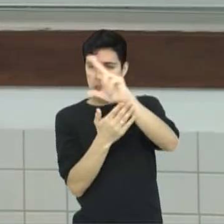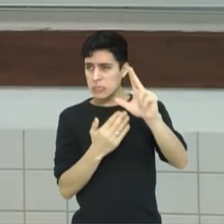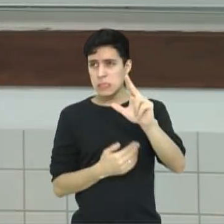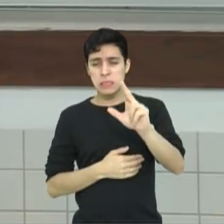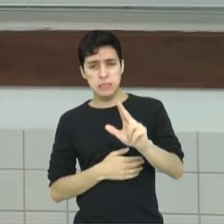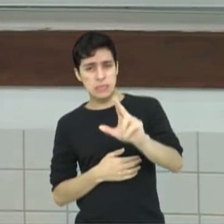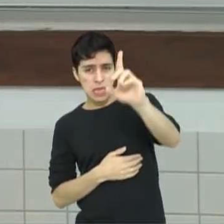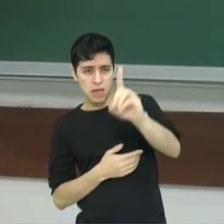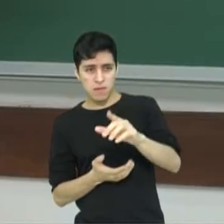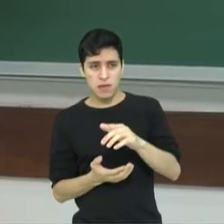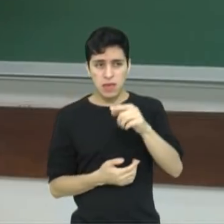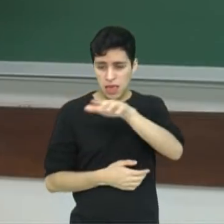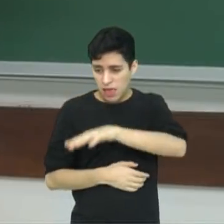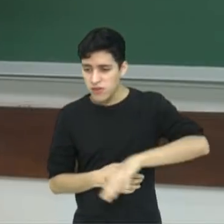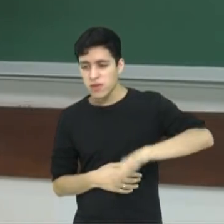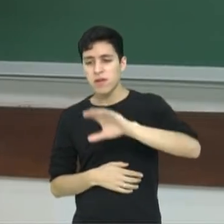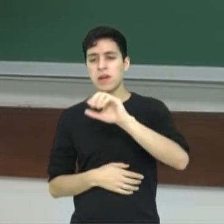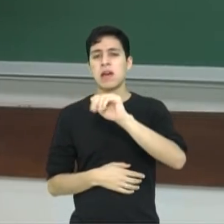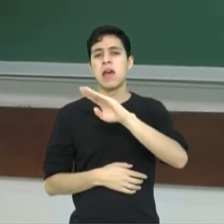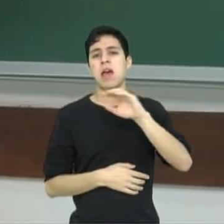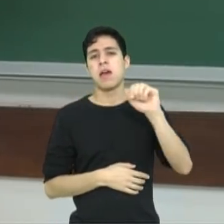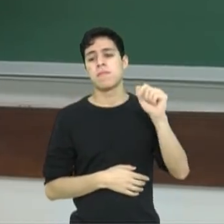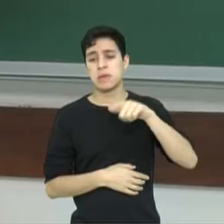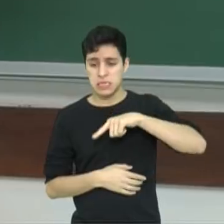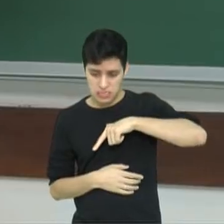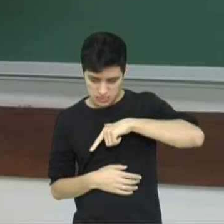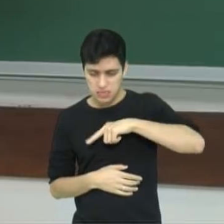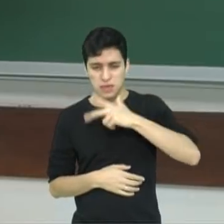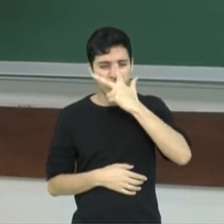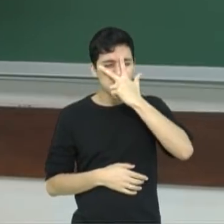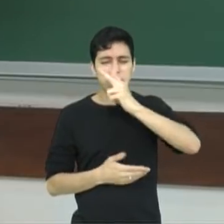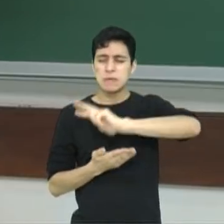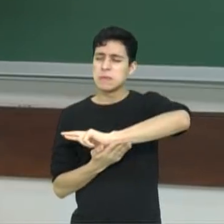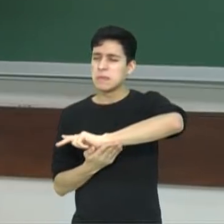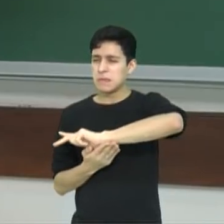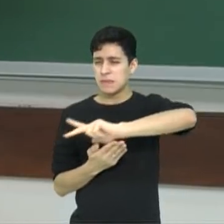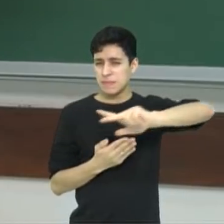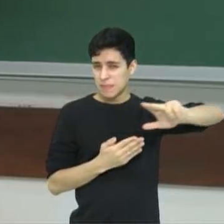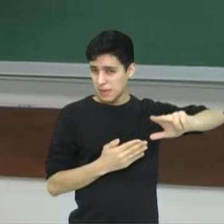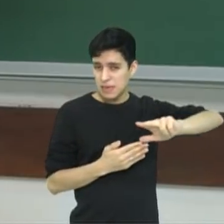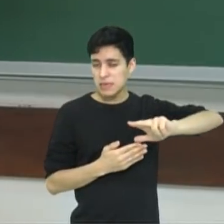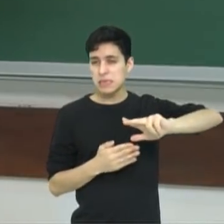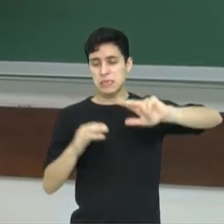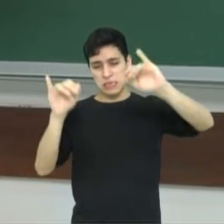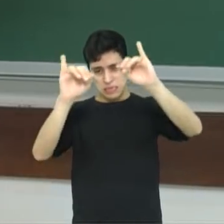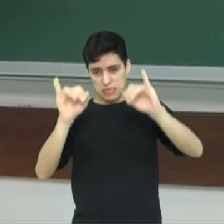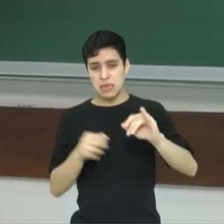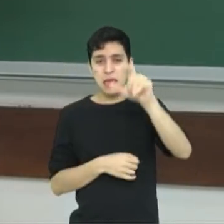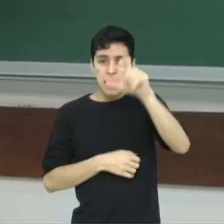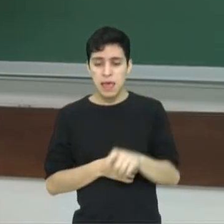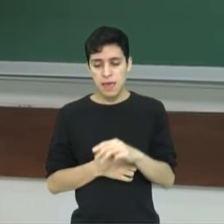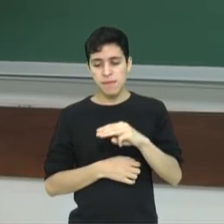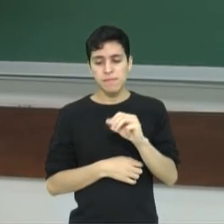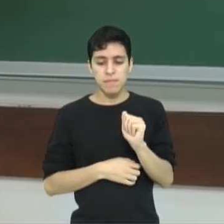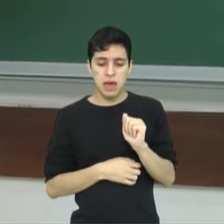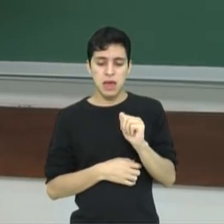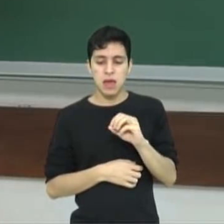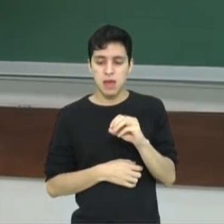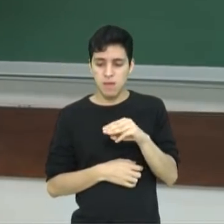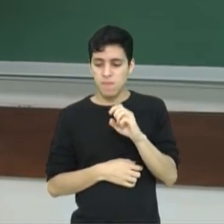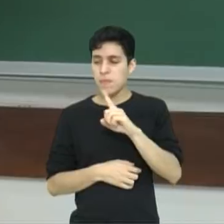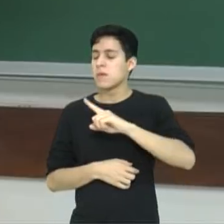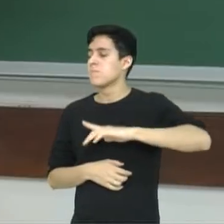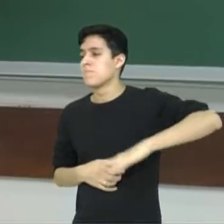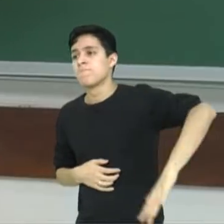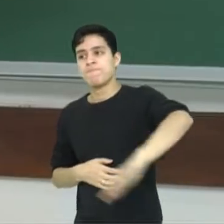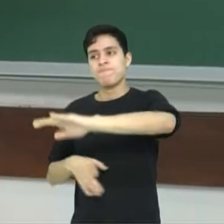e nessa mensagem, segundo inclusive essa ilustração, mostrando esse momento bíblico, não, esse momento religioso,